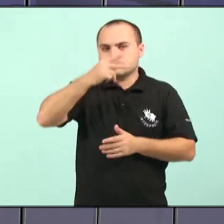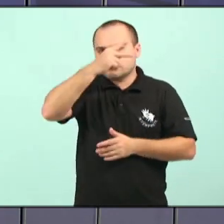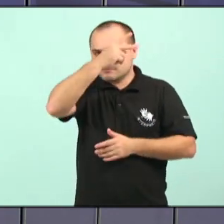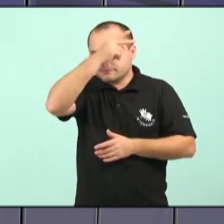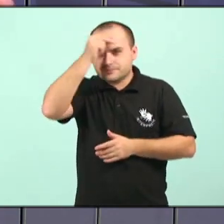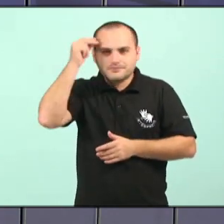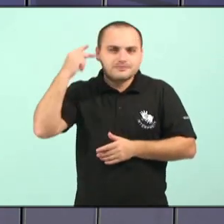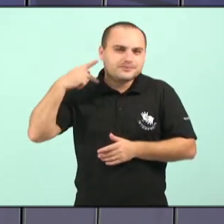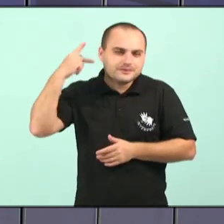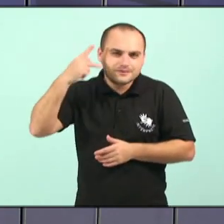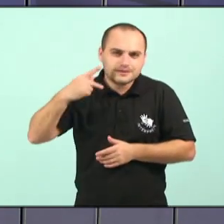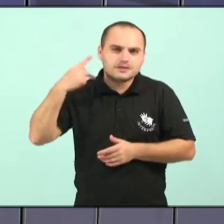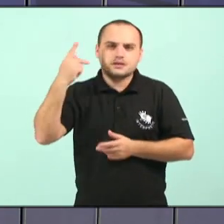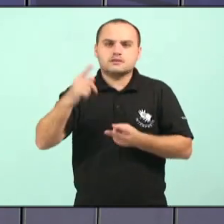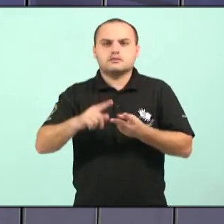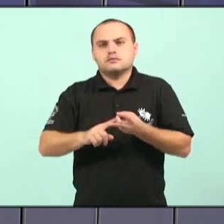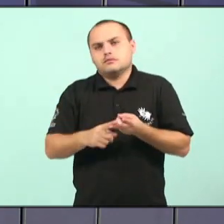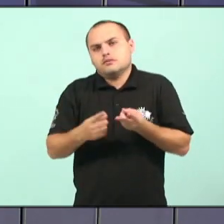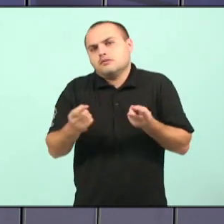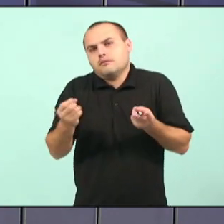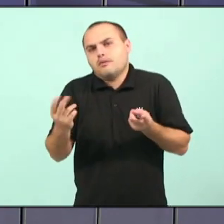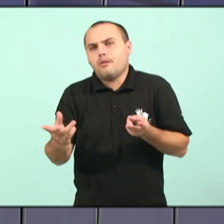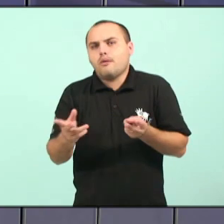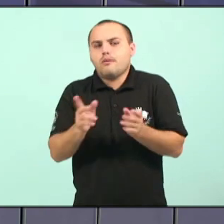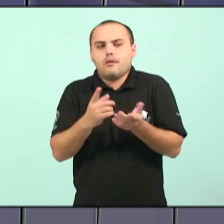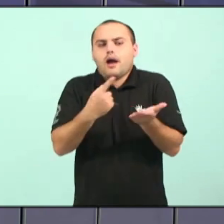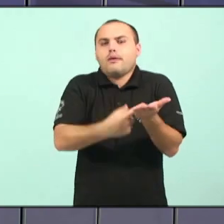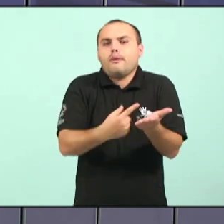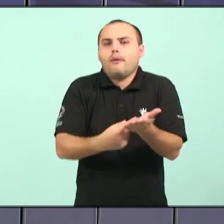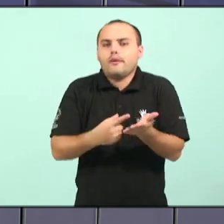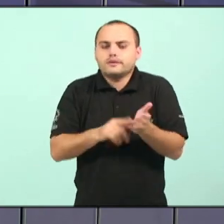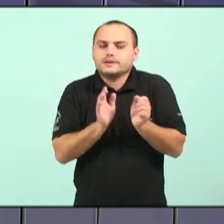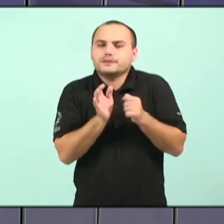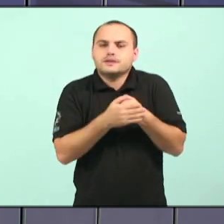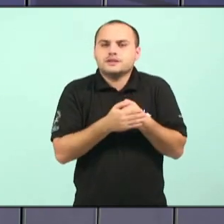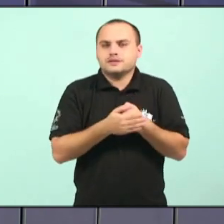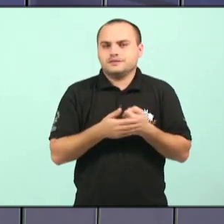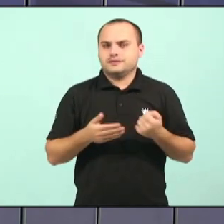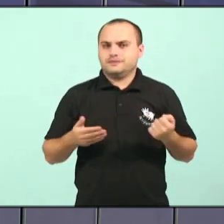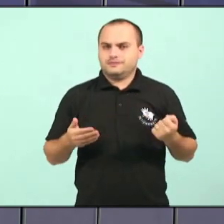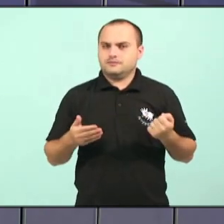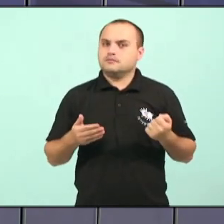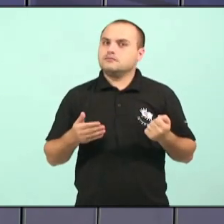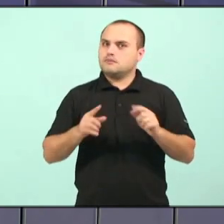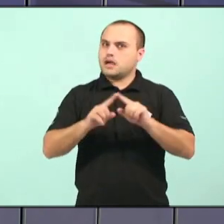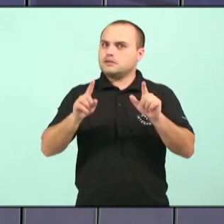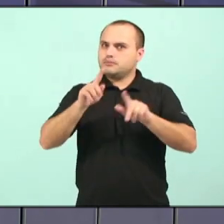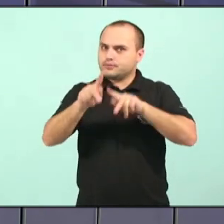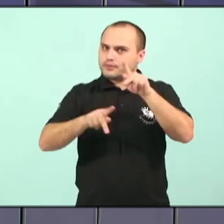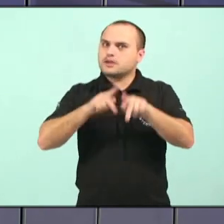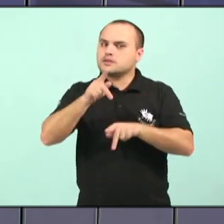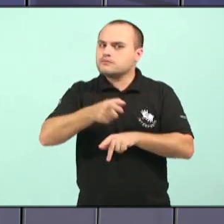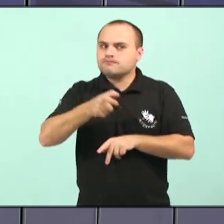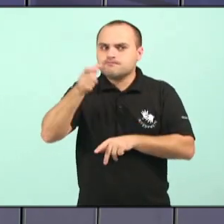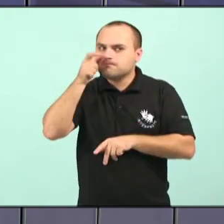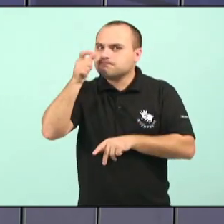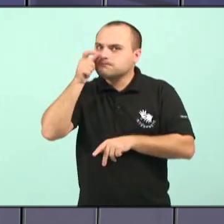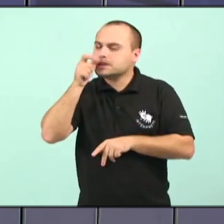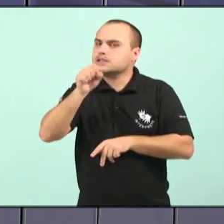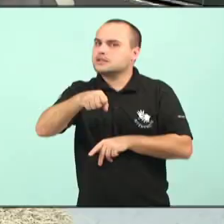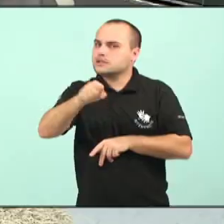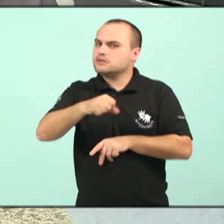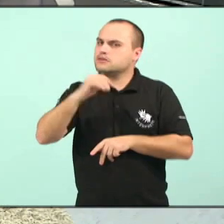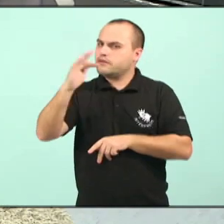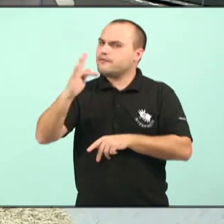prefeito ou nos próprios bastidores. Então, isso a população está bem atenta e com certeza, isso vai ser levado nas próximas